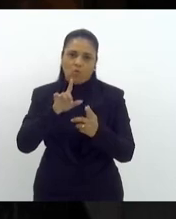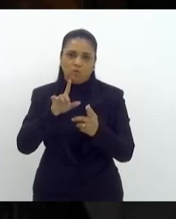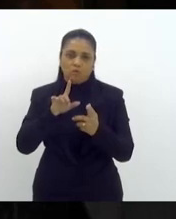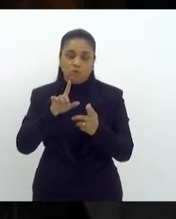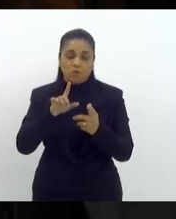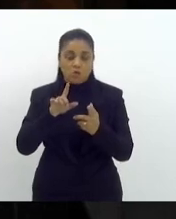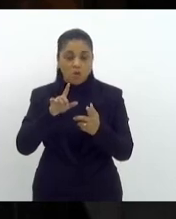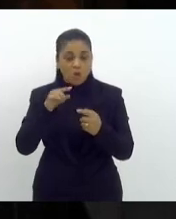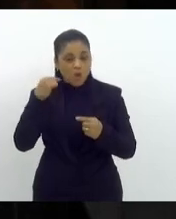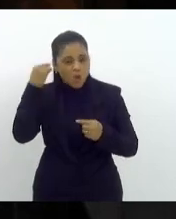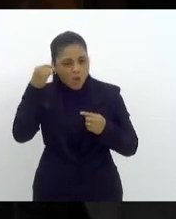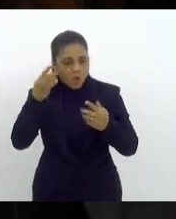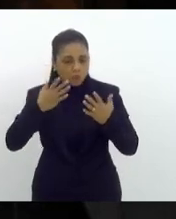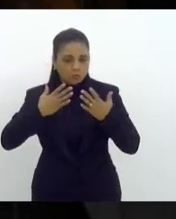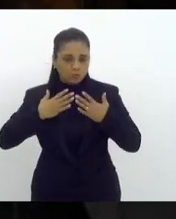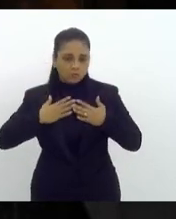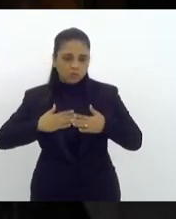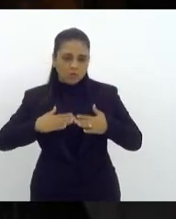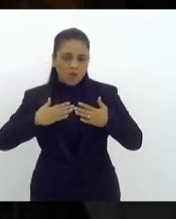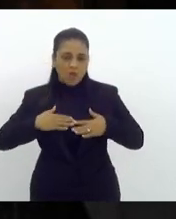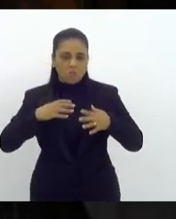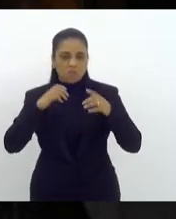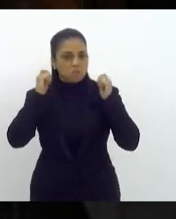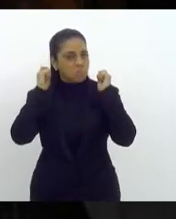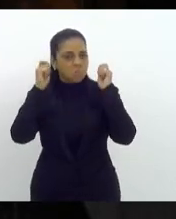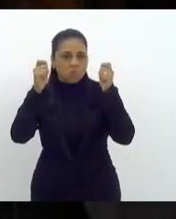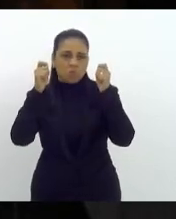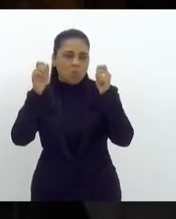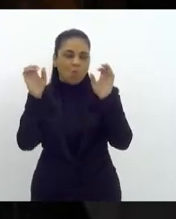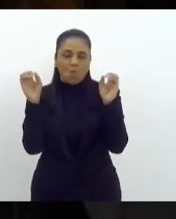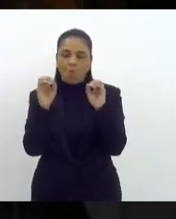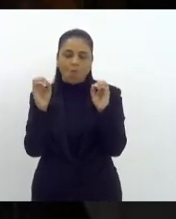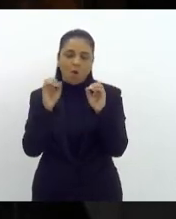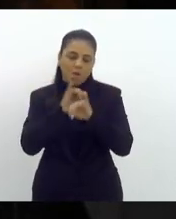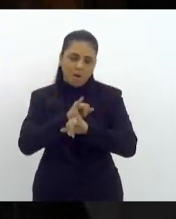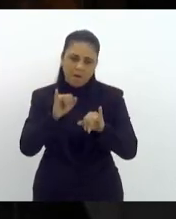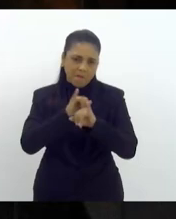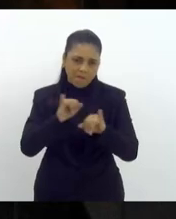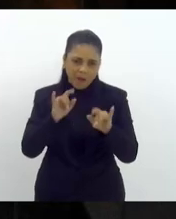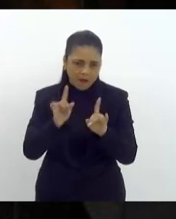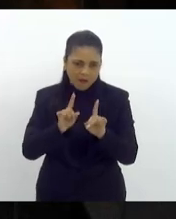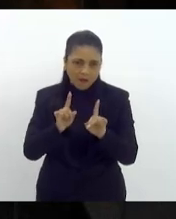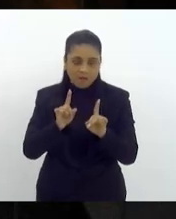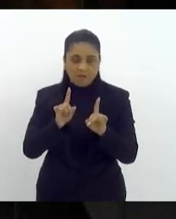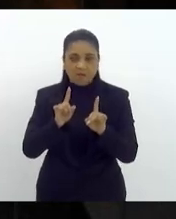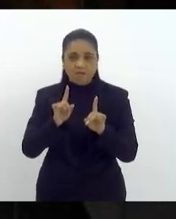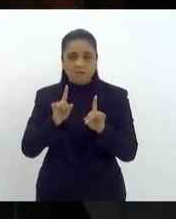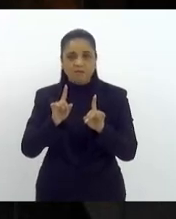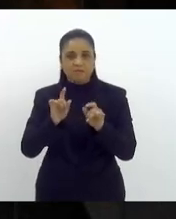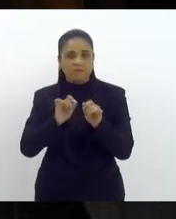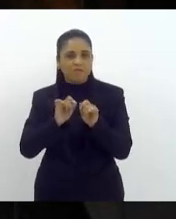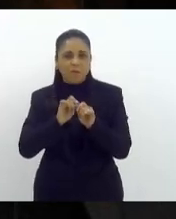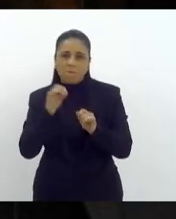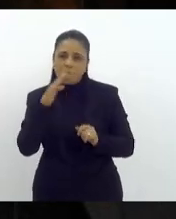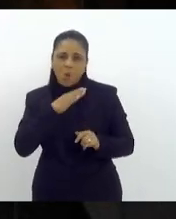são calmos não protestam loucos não faz mal a ninguém muito